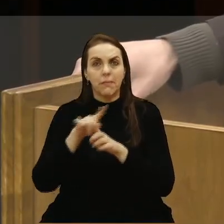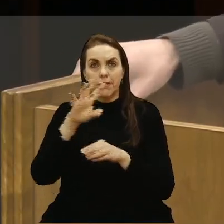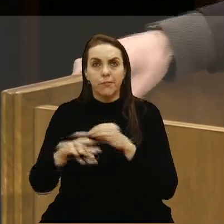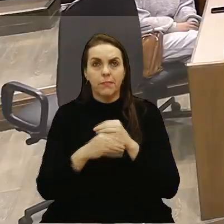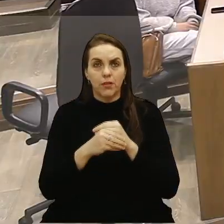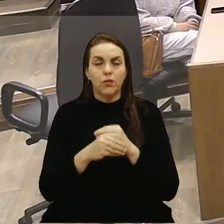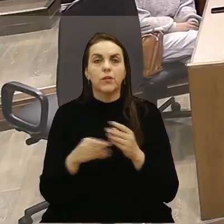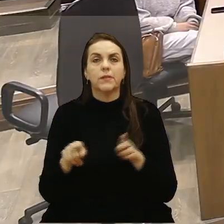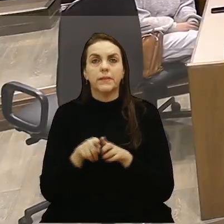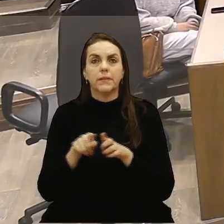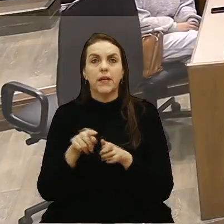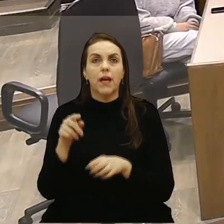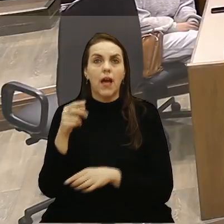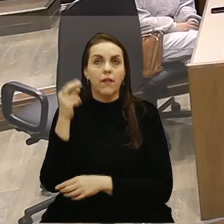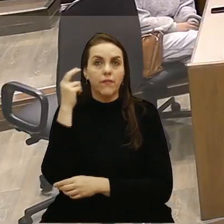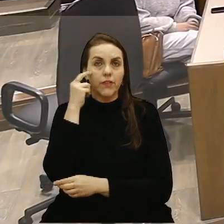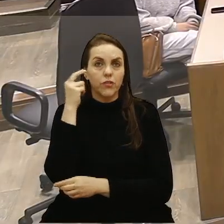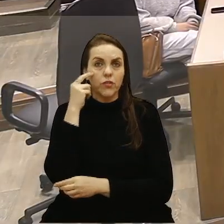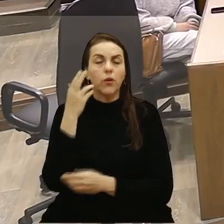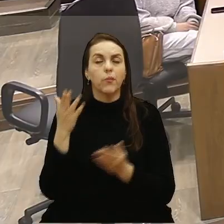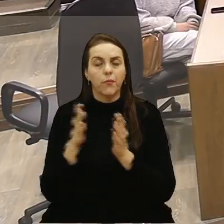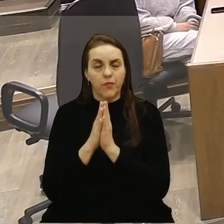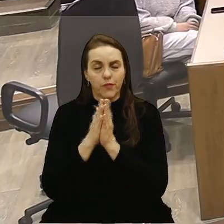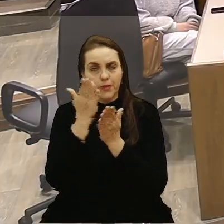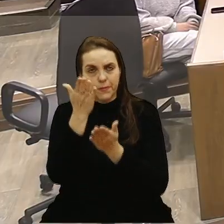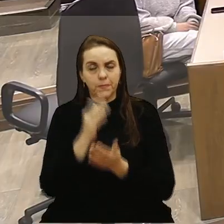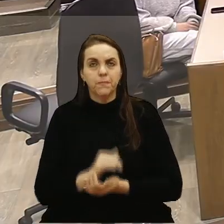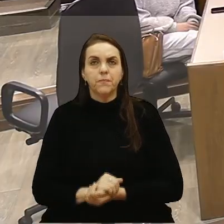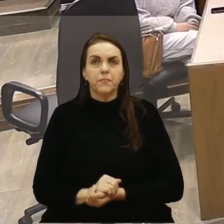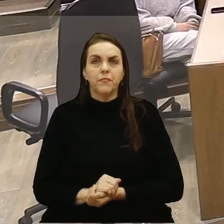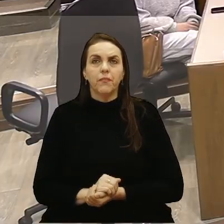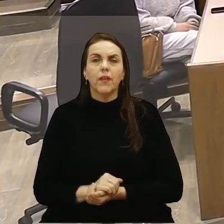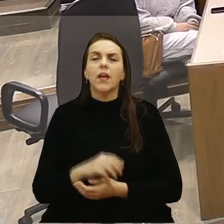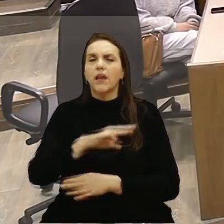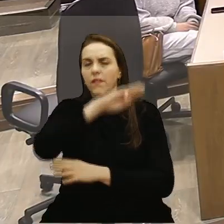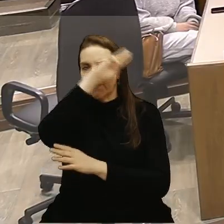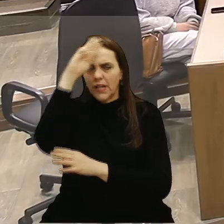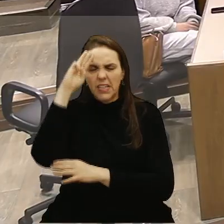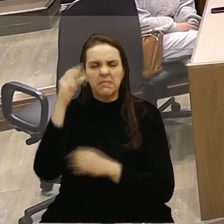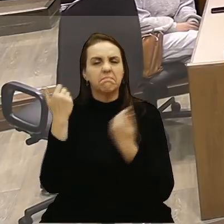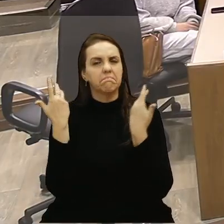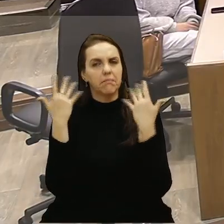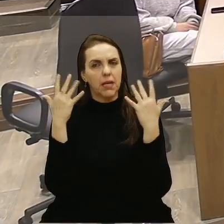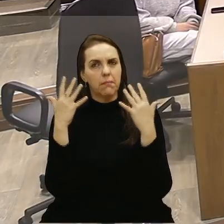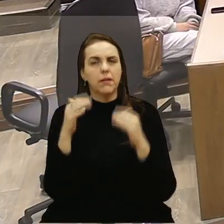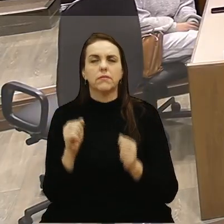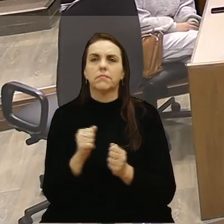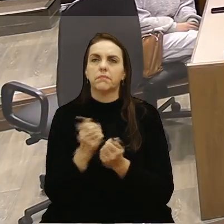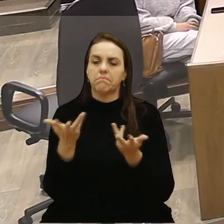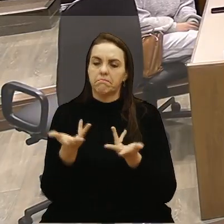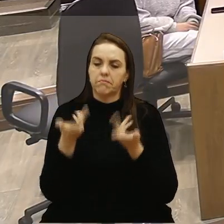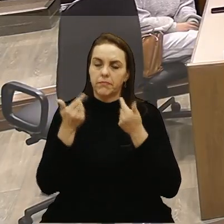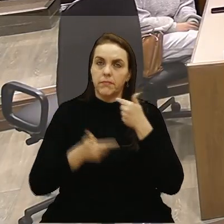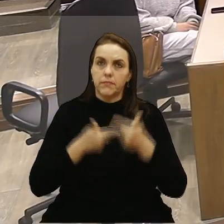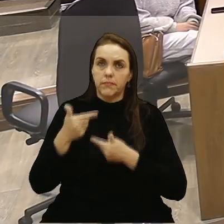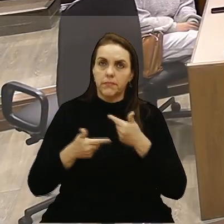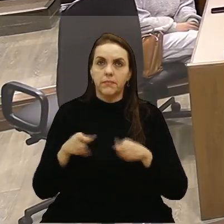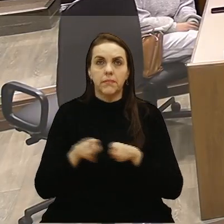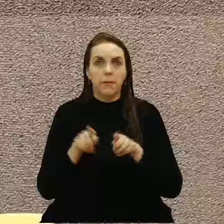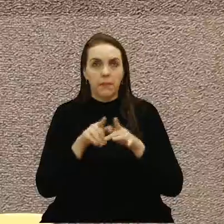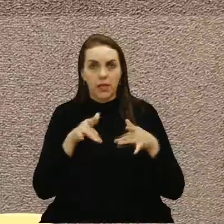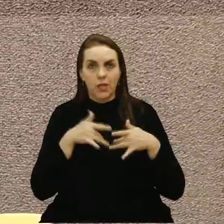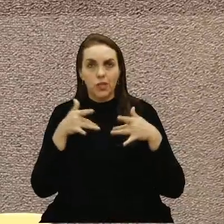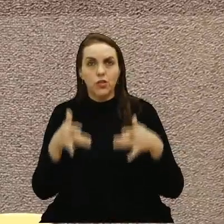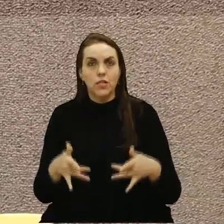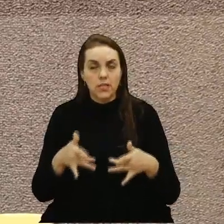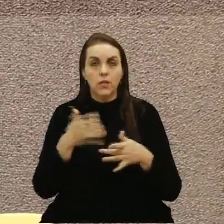gentileza. Vereador Valim, parabéns pelo excelente trabalho que o senhor sempre apresenta aí, a dedicação. E ergue novamente